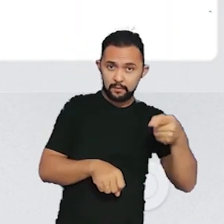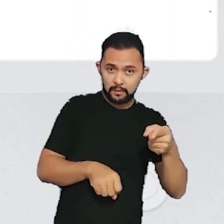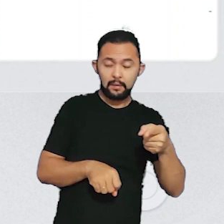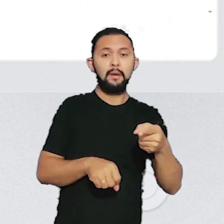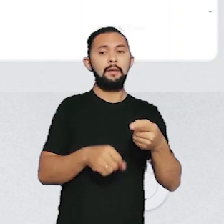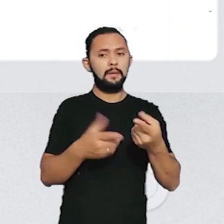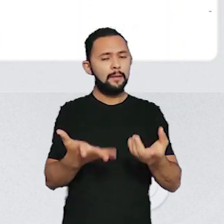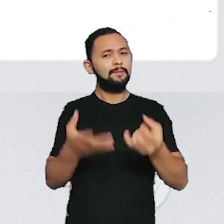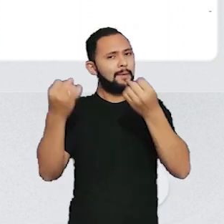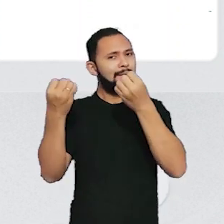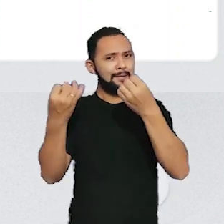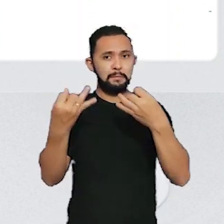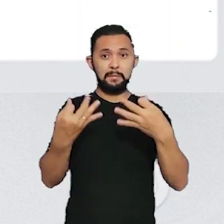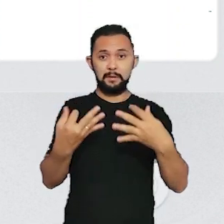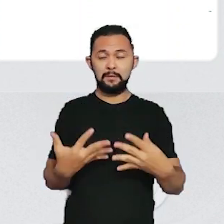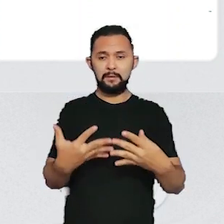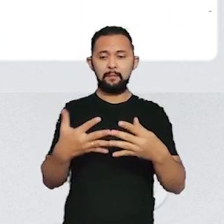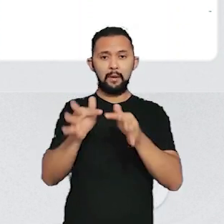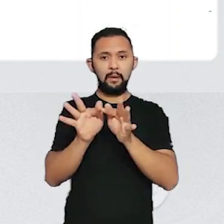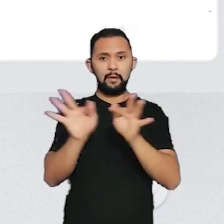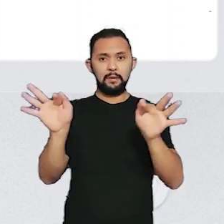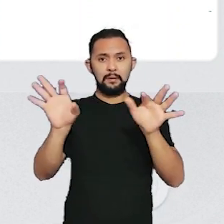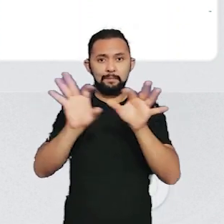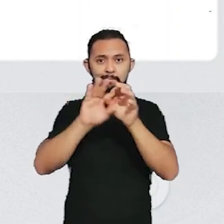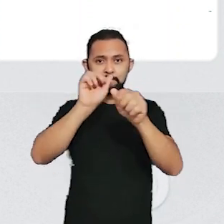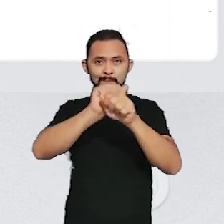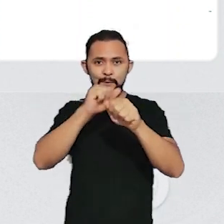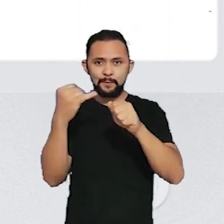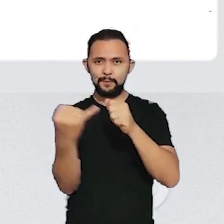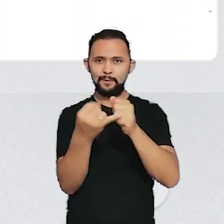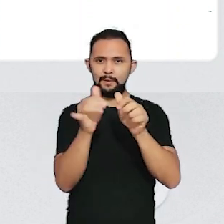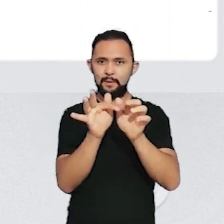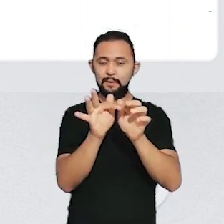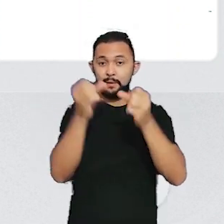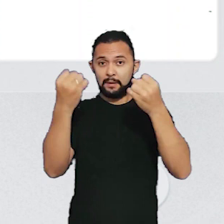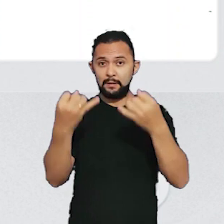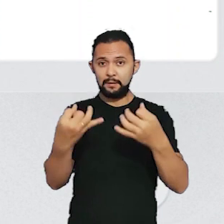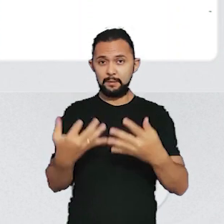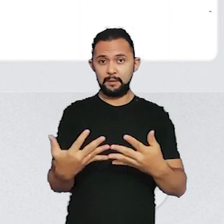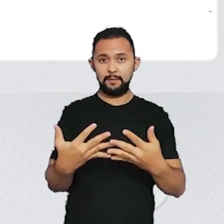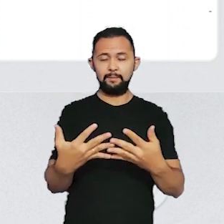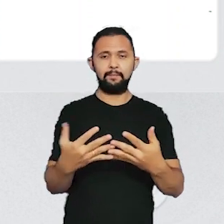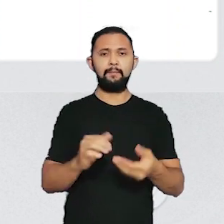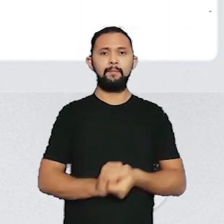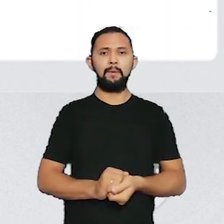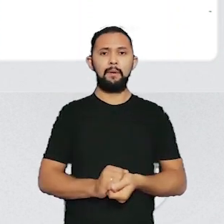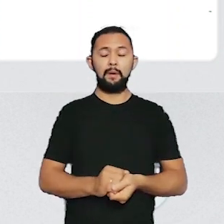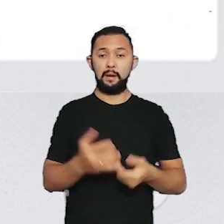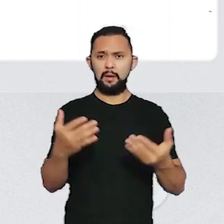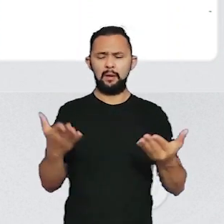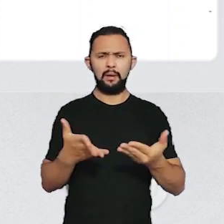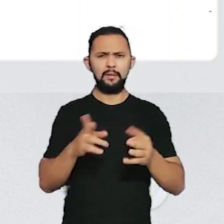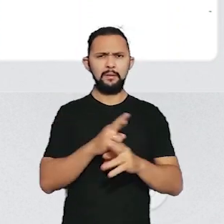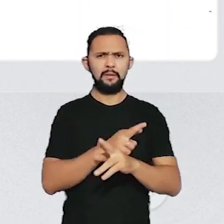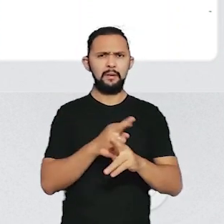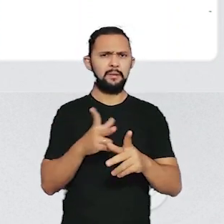as orações explicativas vão vir separadas entre vírgulas. Qual é a diferença dessa oração? O senhor